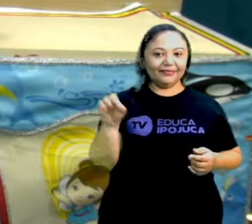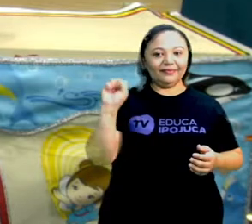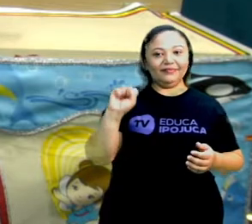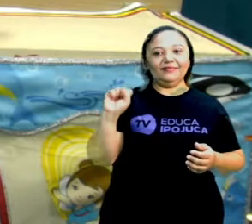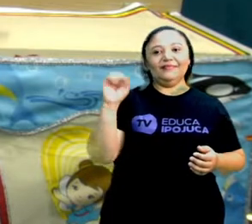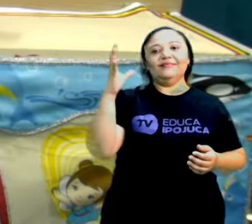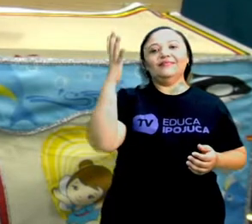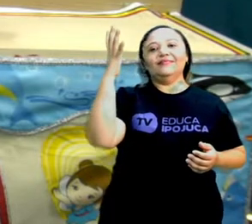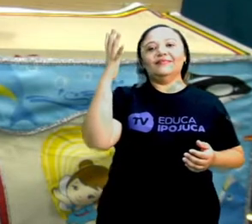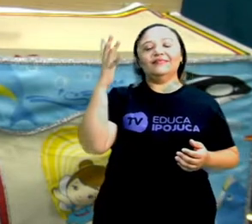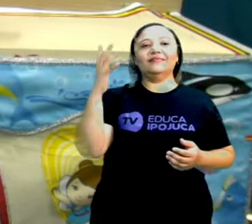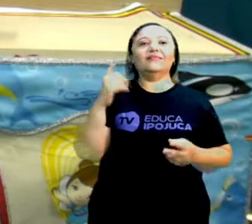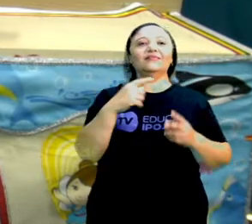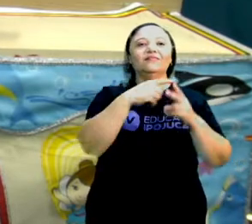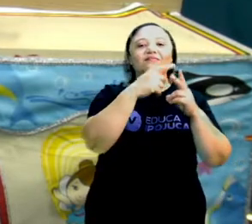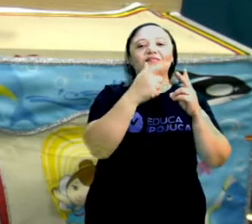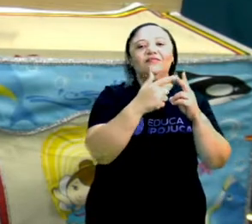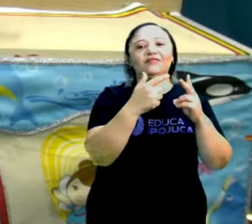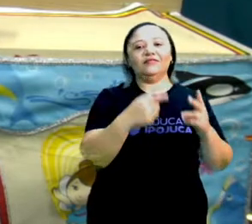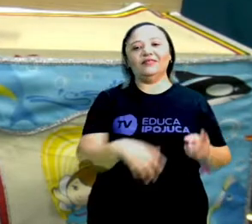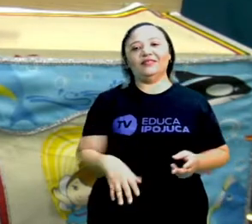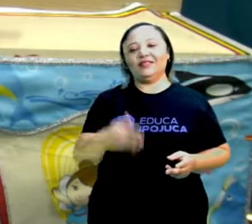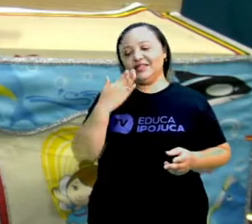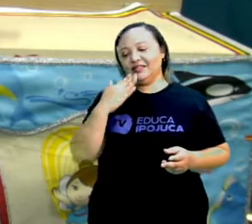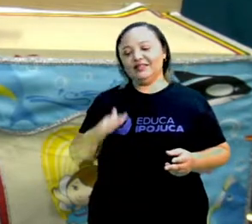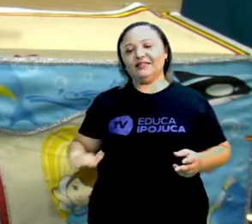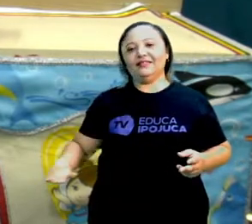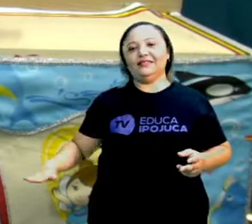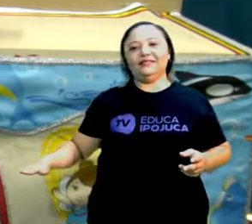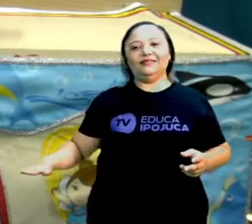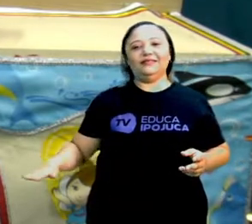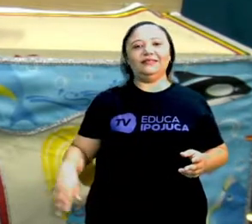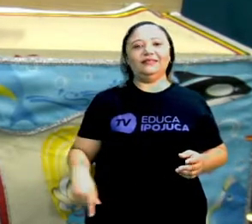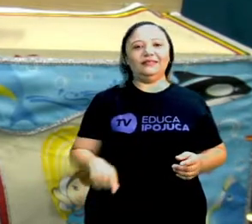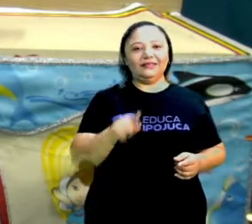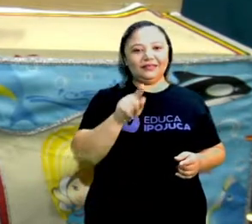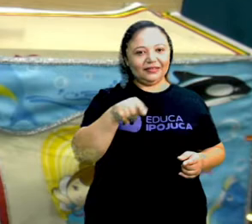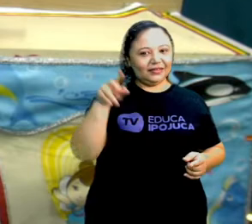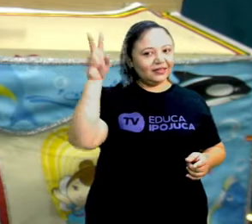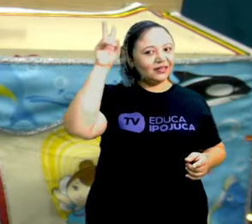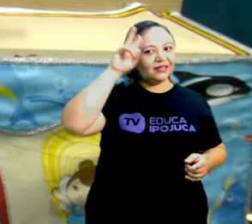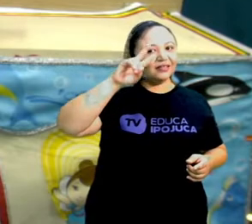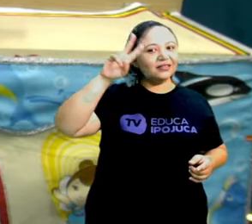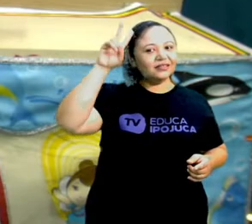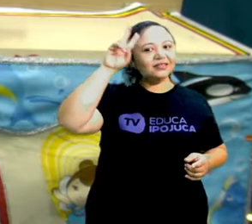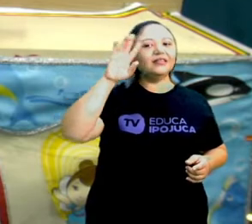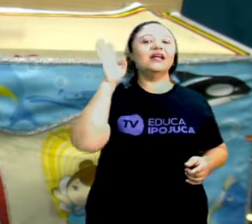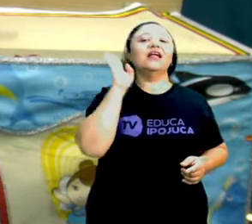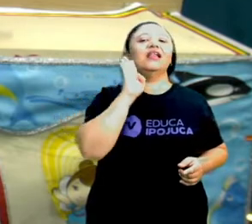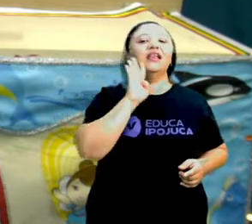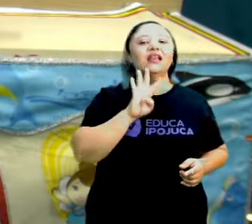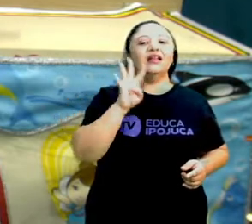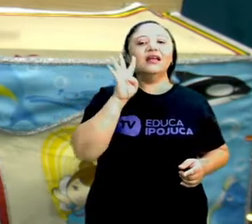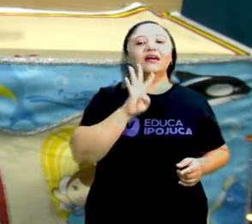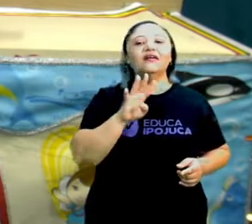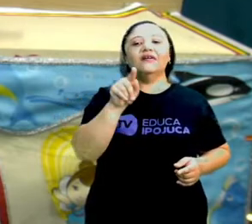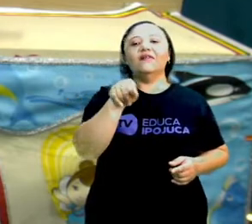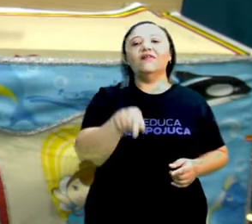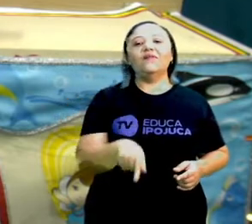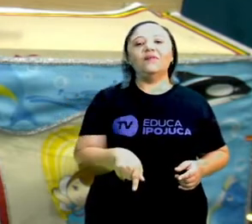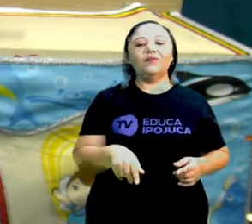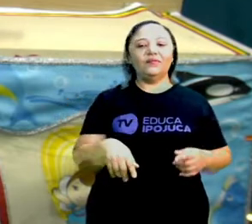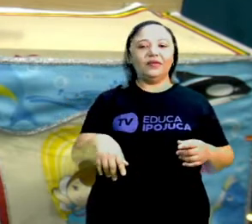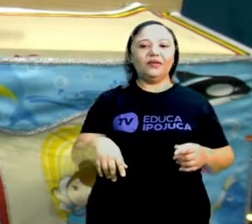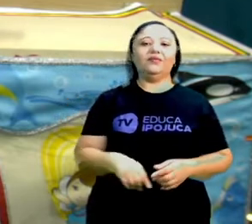Com os Frederico e Elisa? Uhum. Então, crianças, esta história ela é bem legal, porque essa história